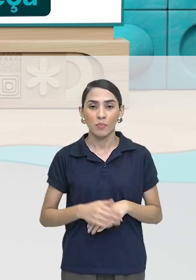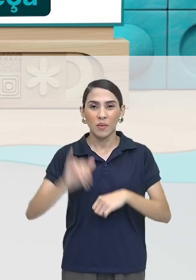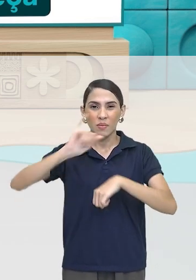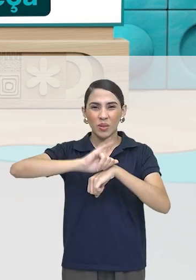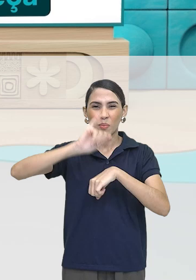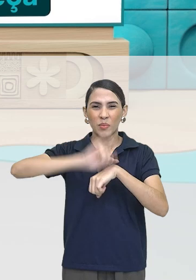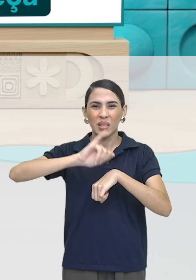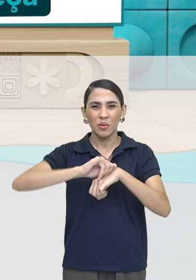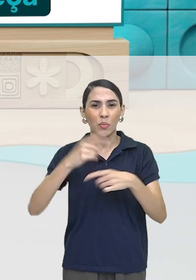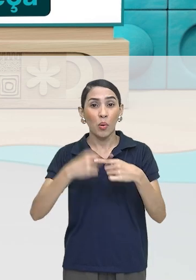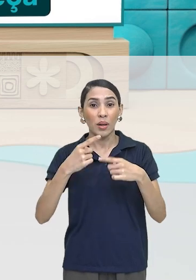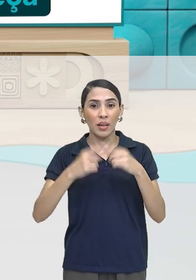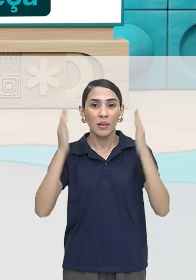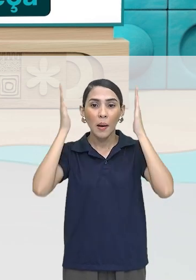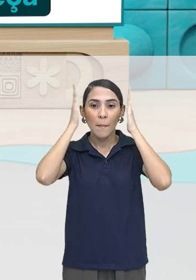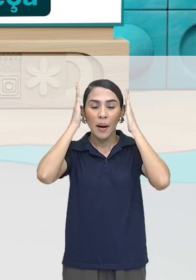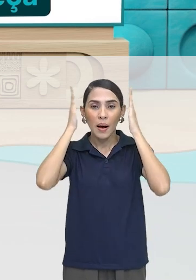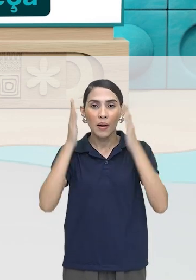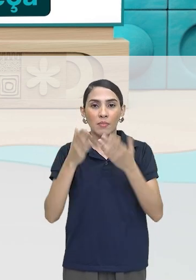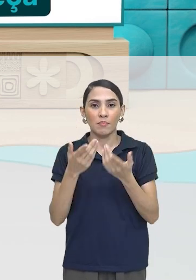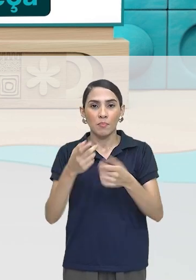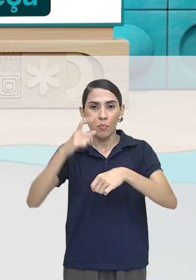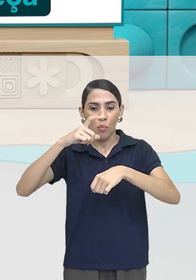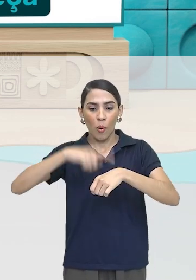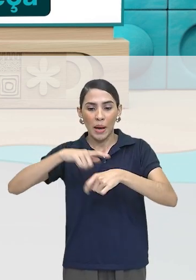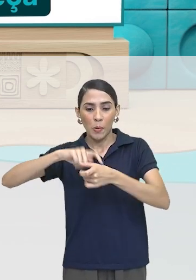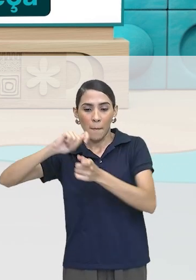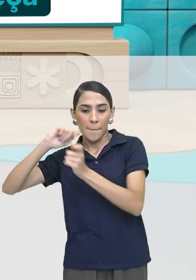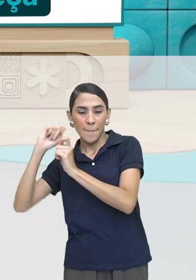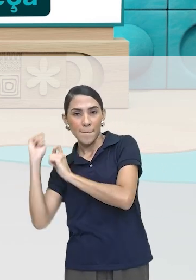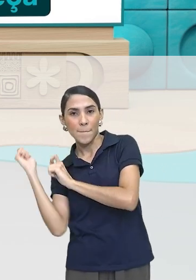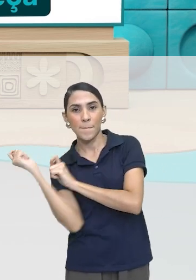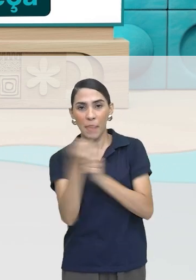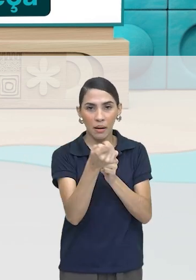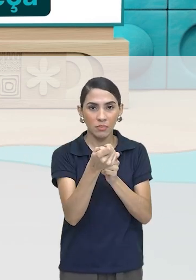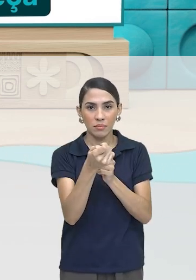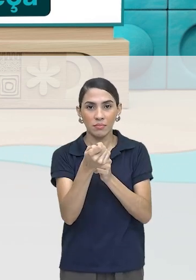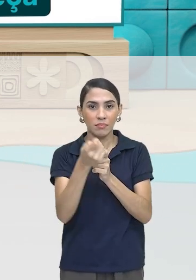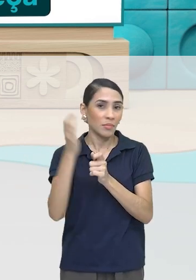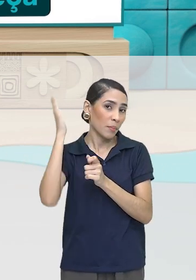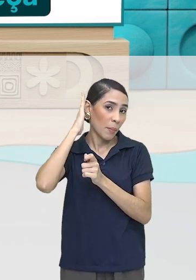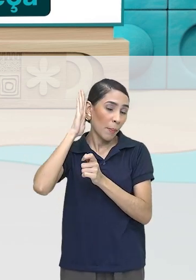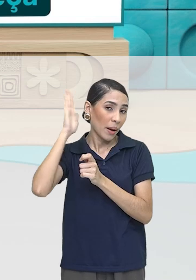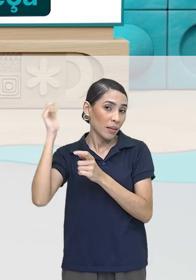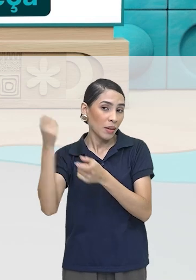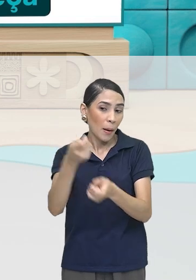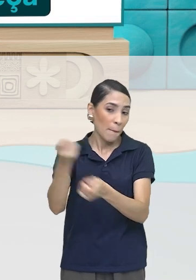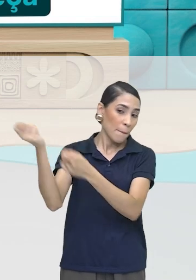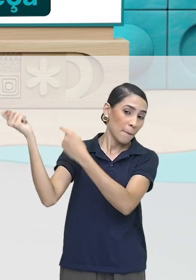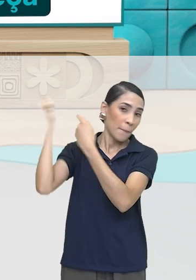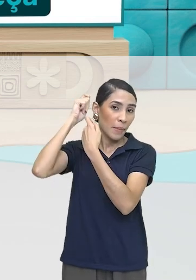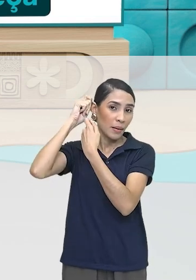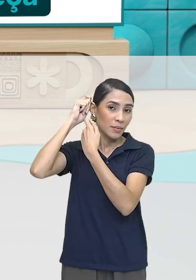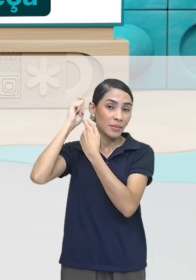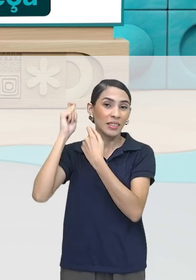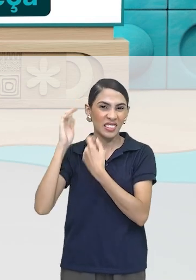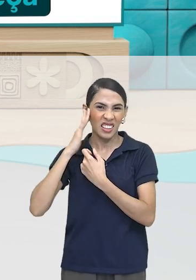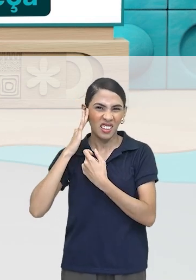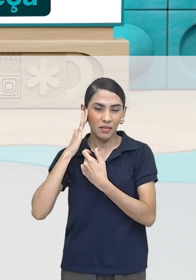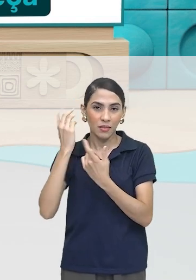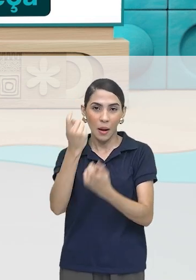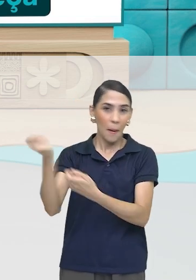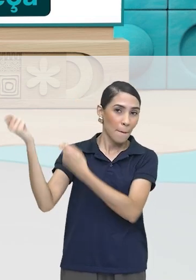alumínio? Porque quando você vai golpear o seu adversário, vai ser nessa direção. E é aqui que nós temos